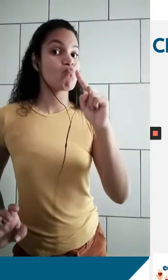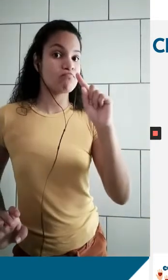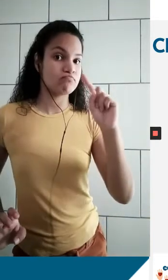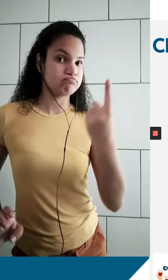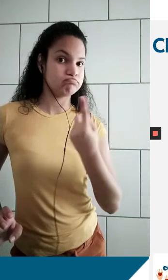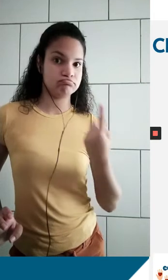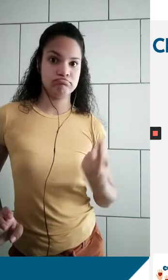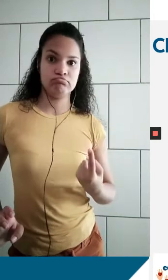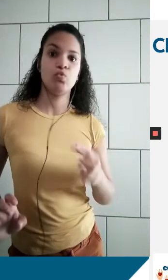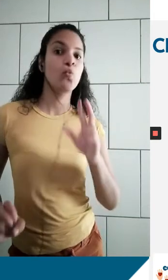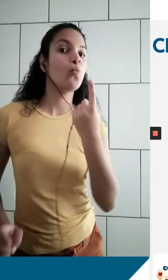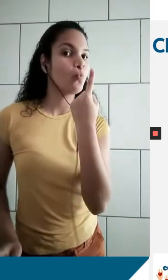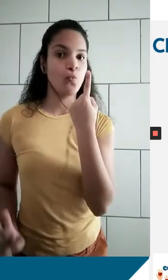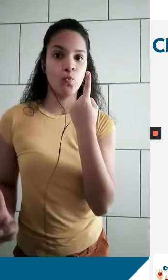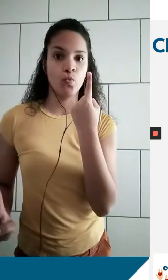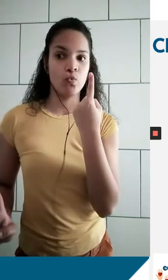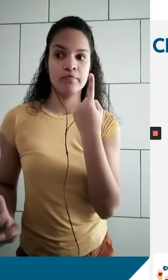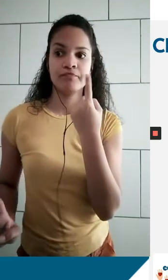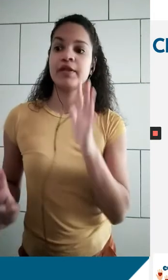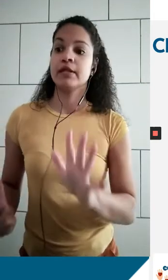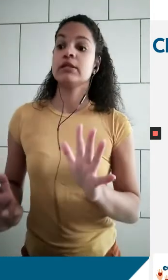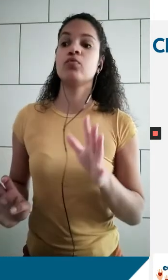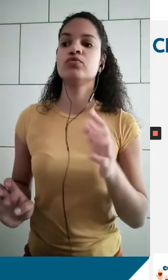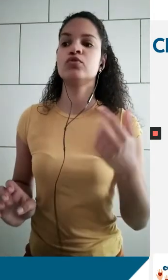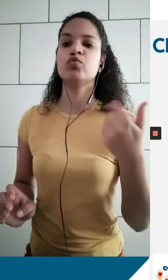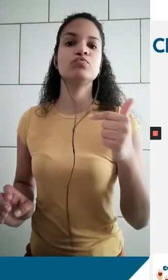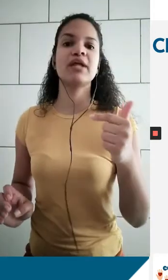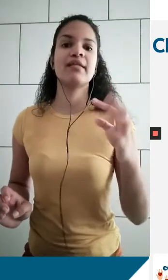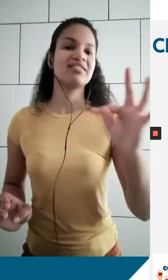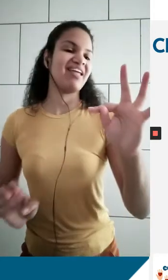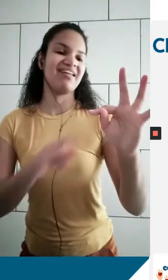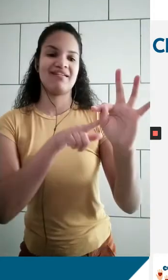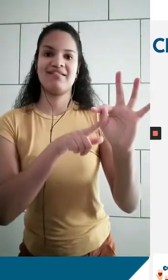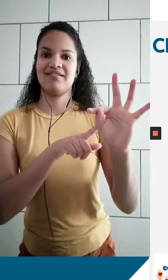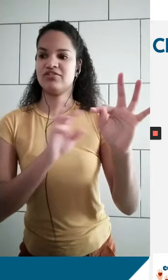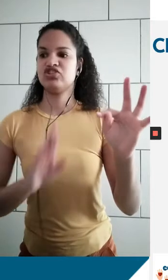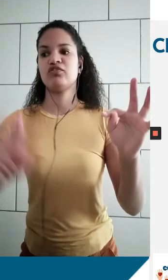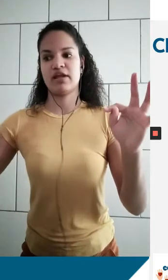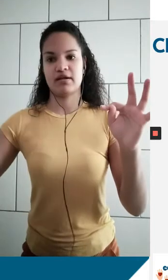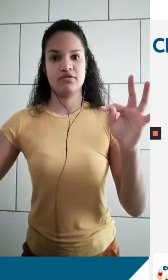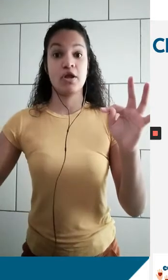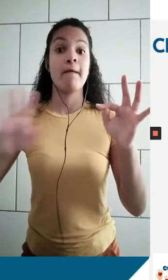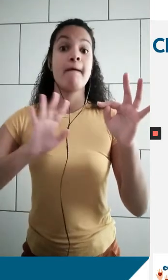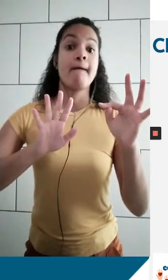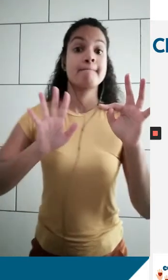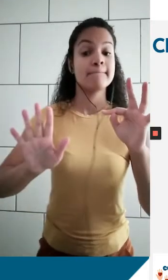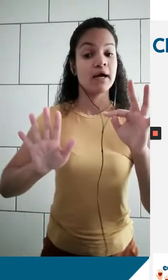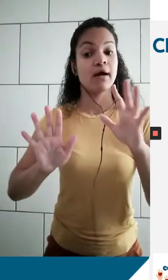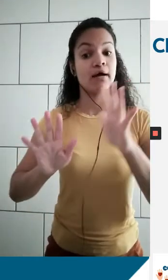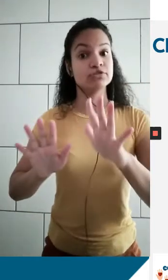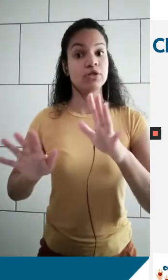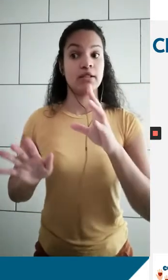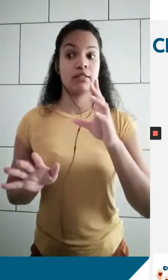que a diferença, como nós vimos, é que nós não teremos o T de timina, teríamos uma uracila. Mas